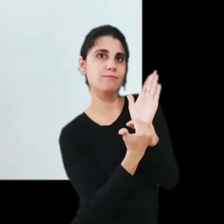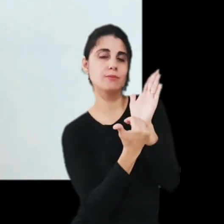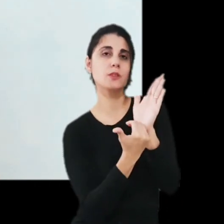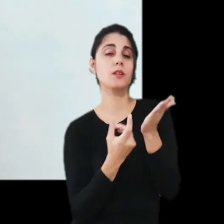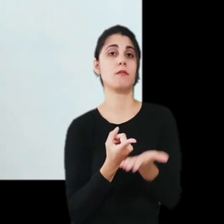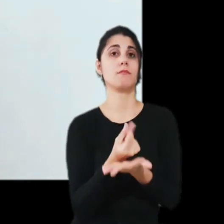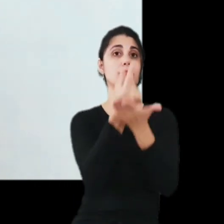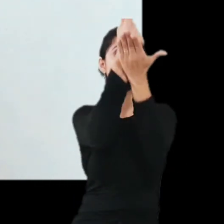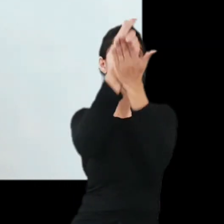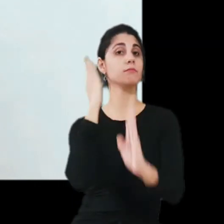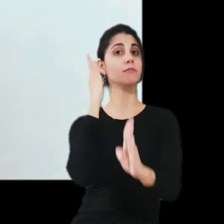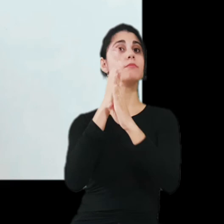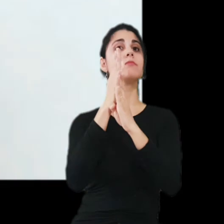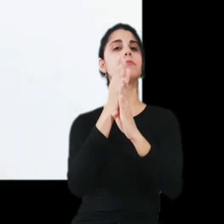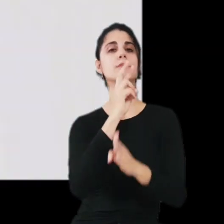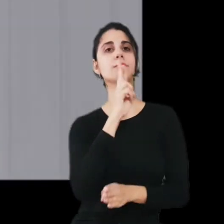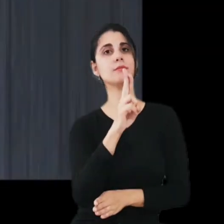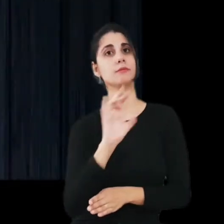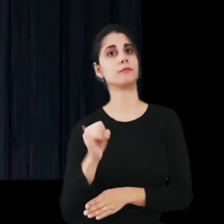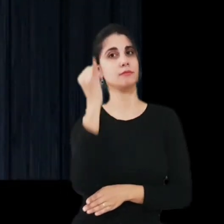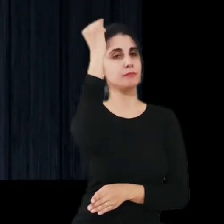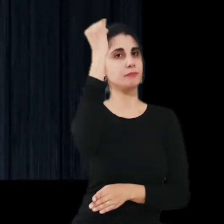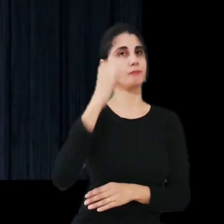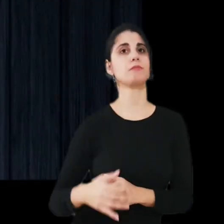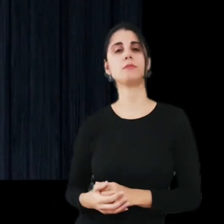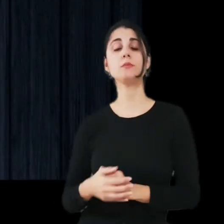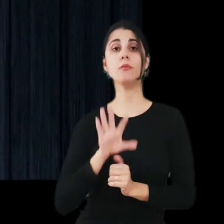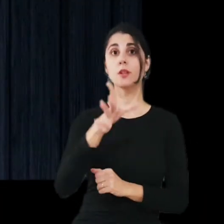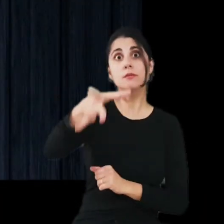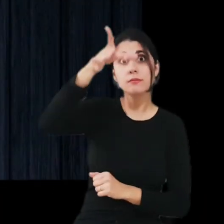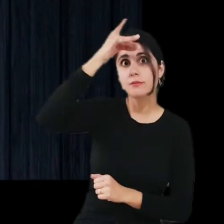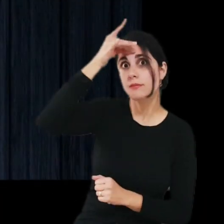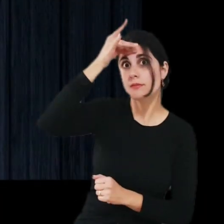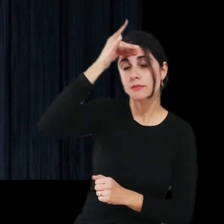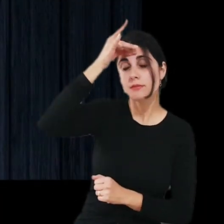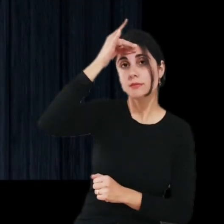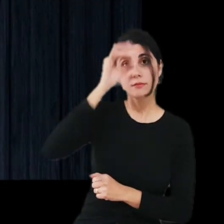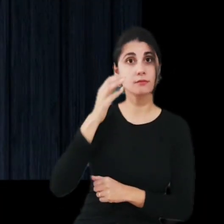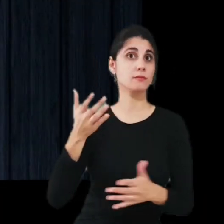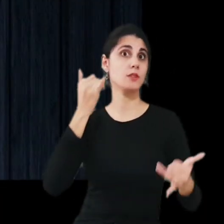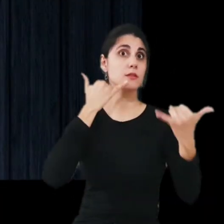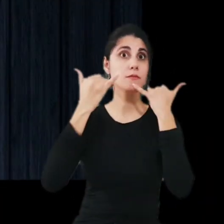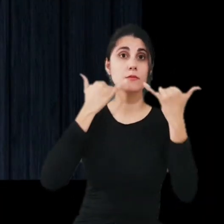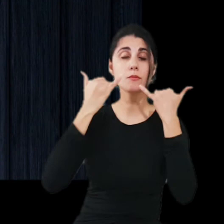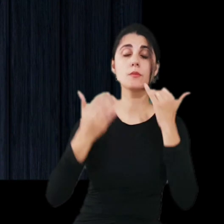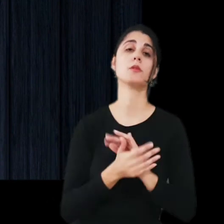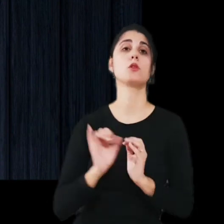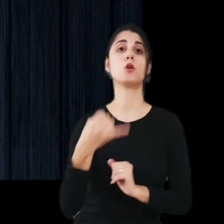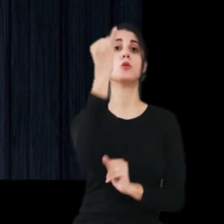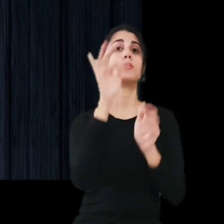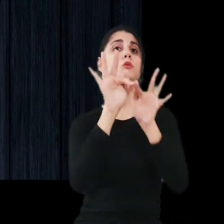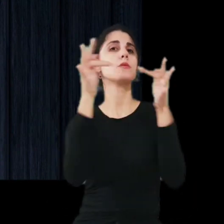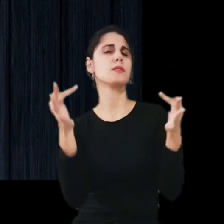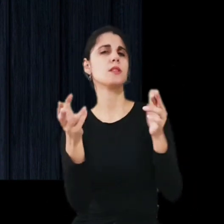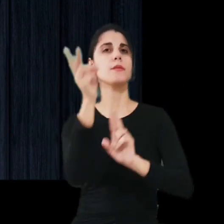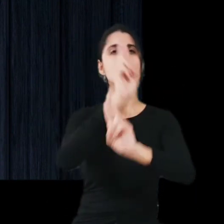capital, encontrando assim os juros. Guardem uma outra observação. O juro simples tem uma